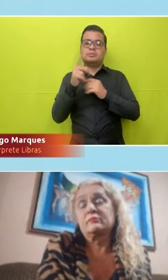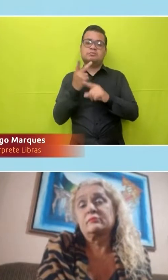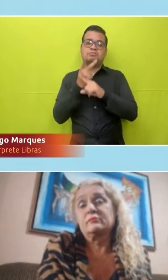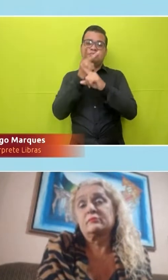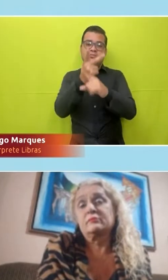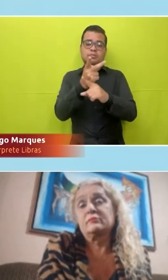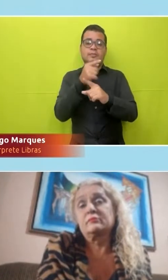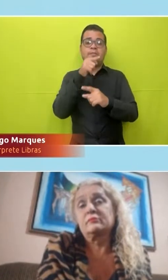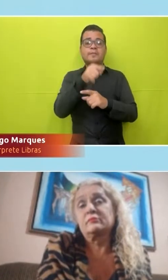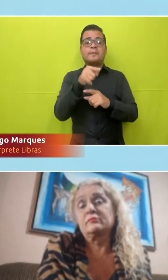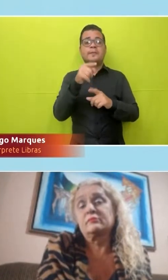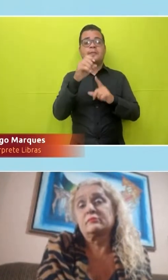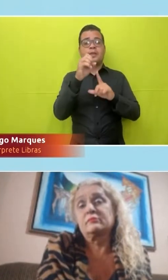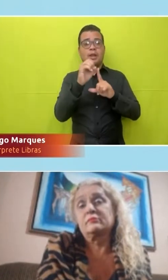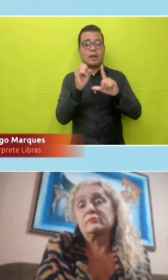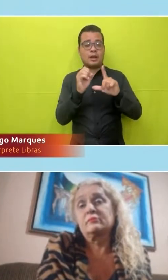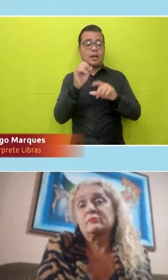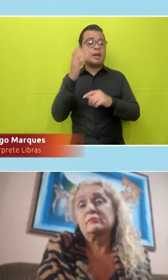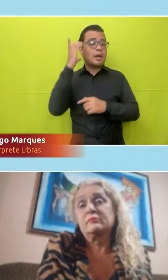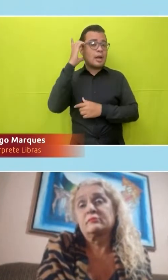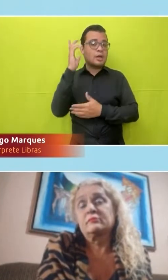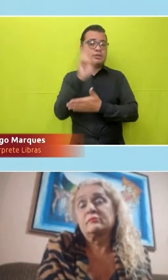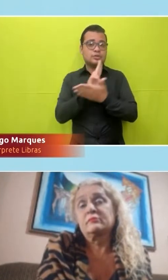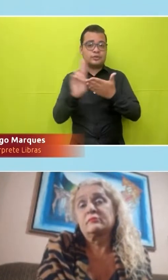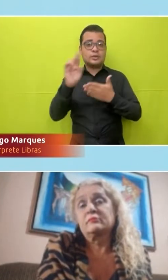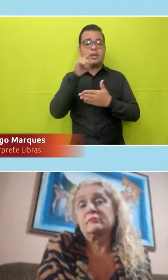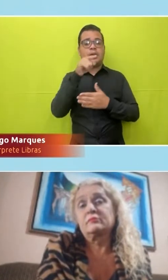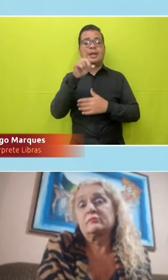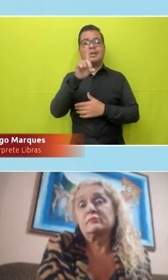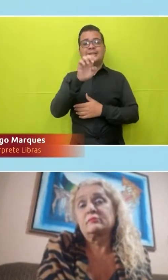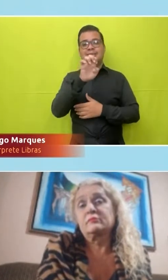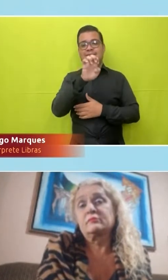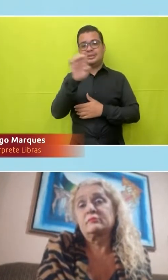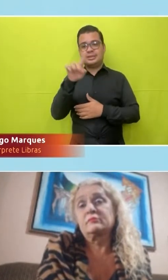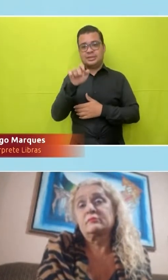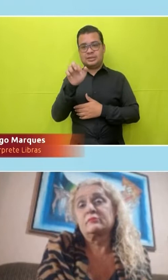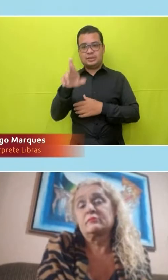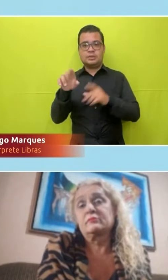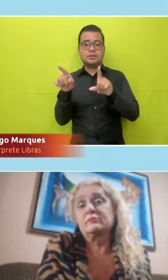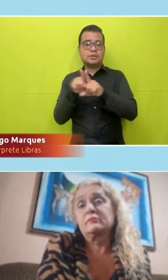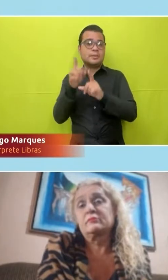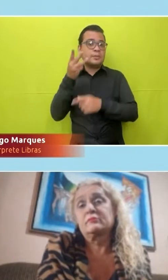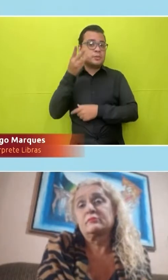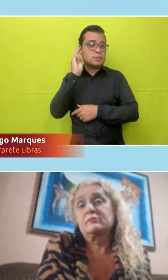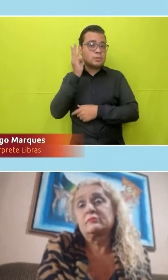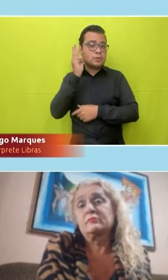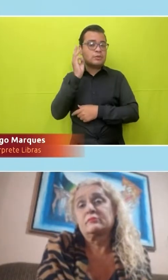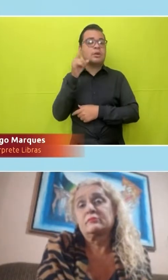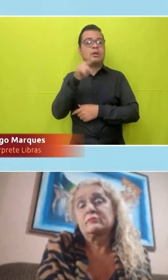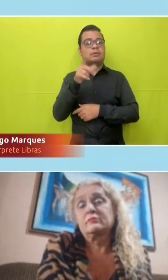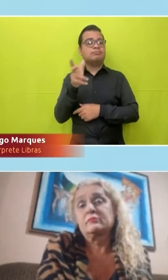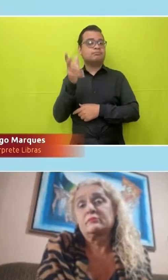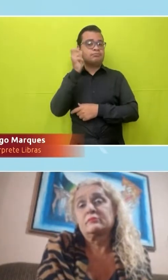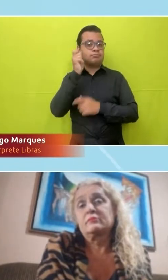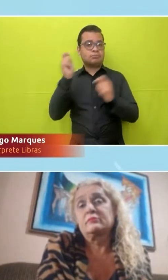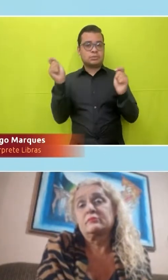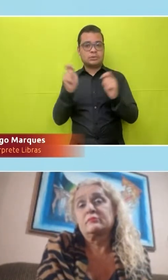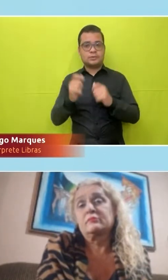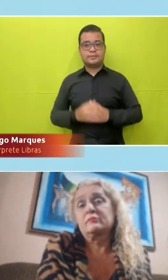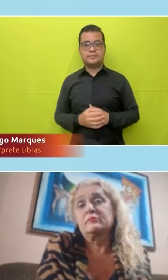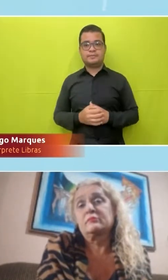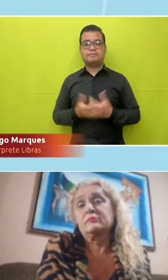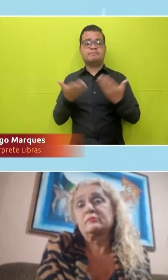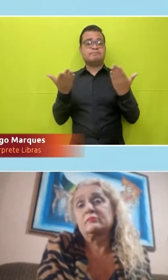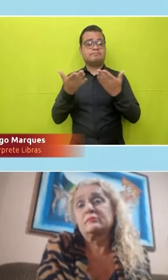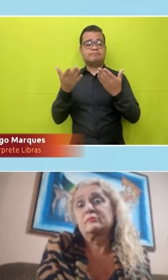Rádio Universitária no Deezer e no Spotify, que lá tem o Conexões para você escutar. Bom, o nosso tema de hoje